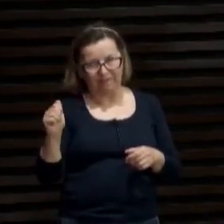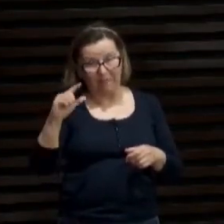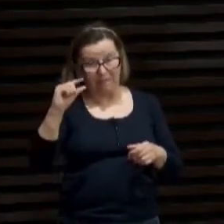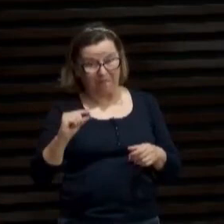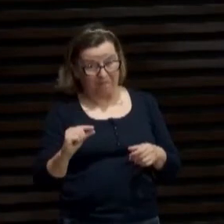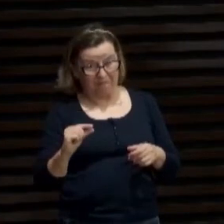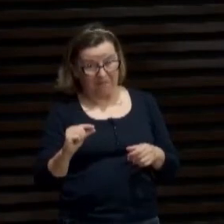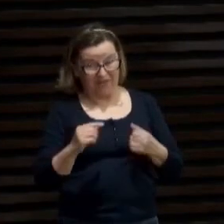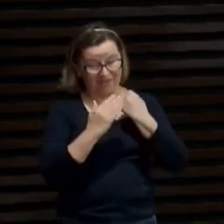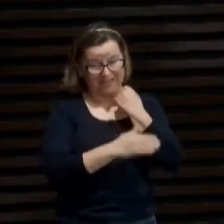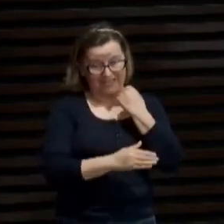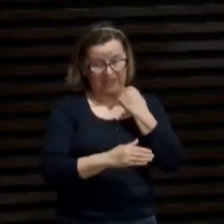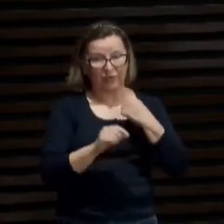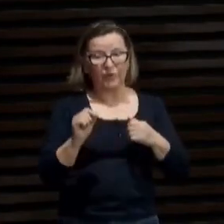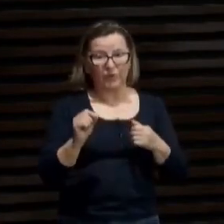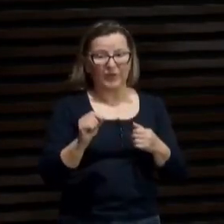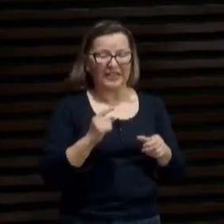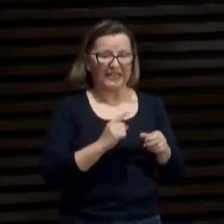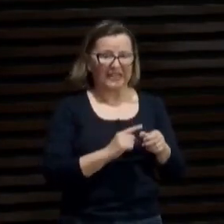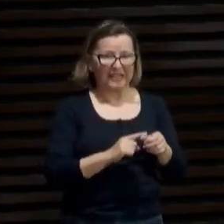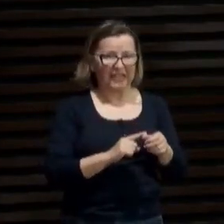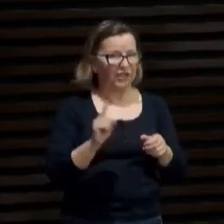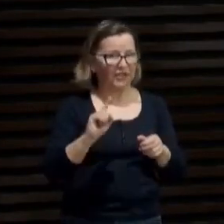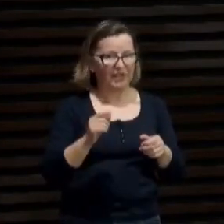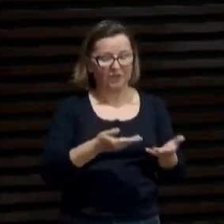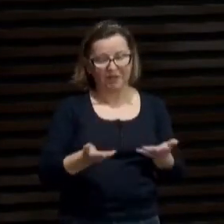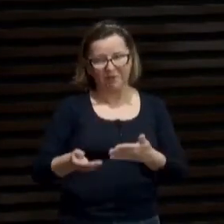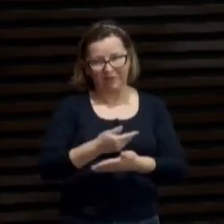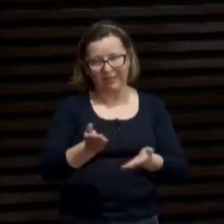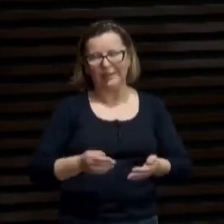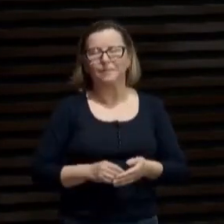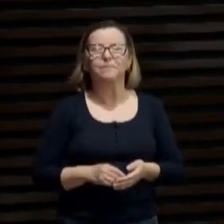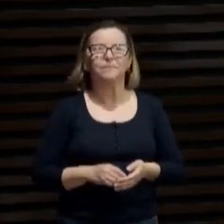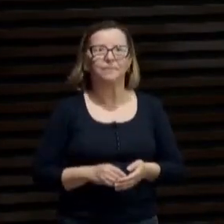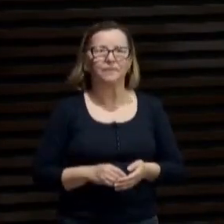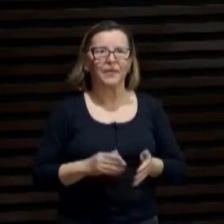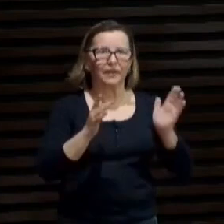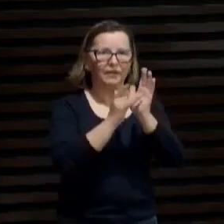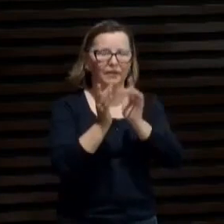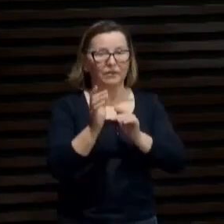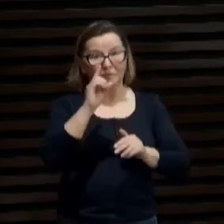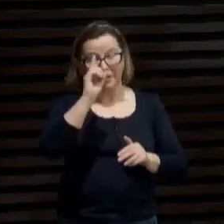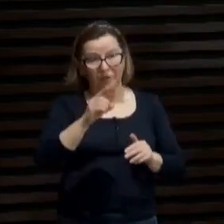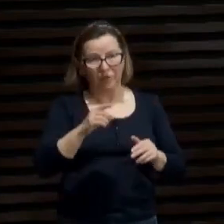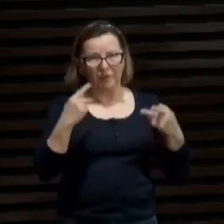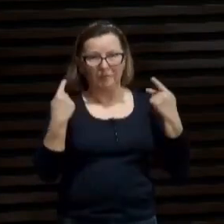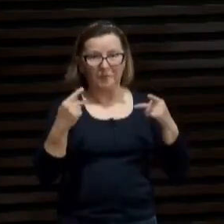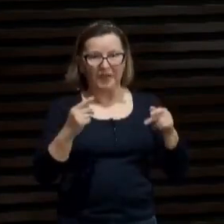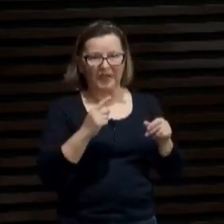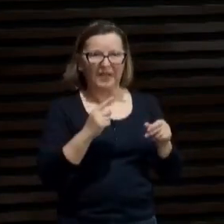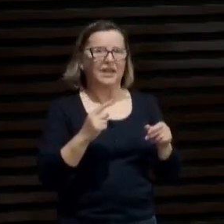para eles. Ele diz assim: vai pregar o evangelho nas cidades onde eu estou para